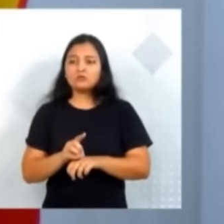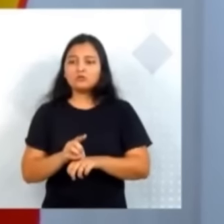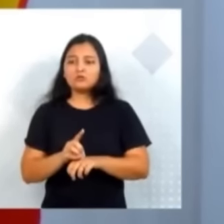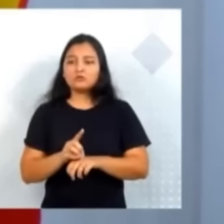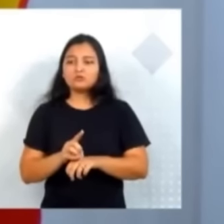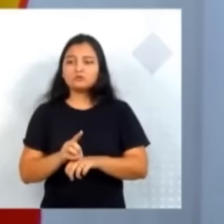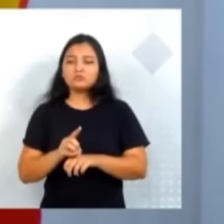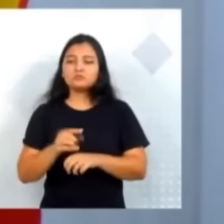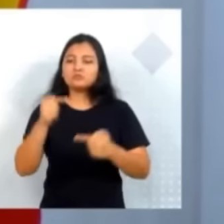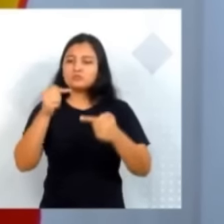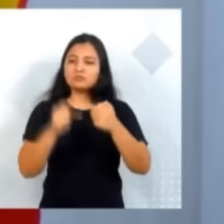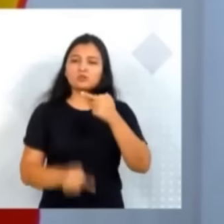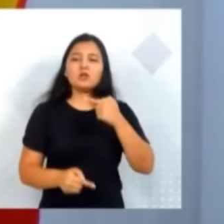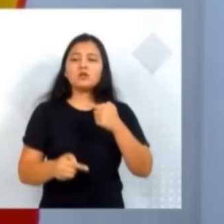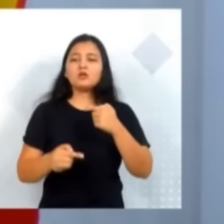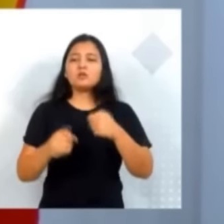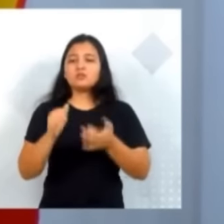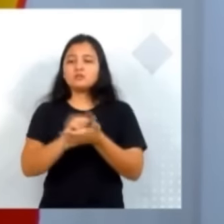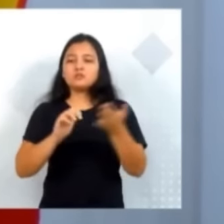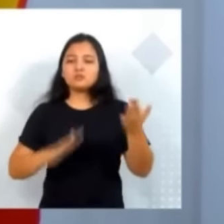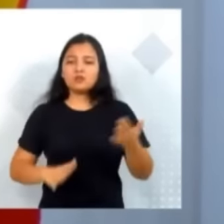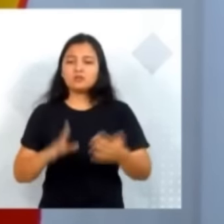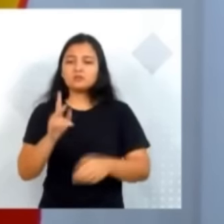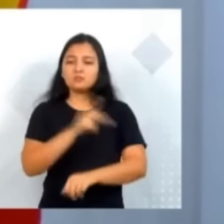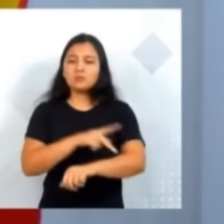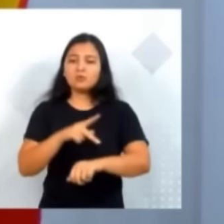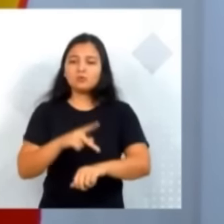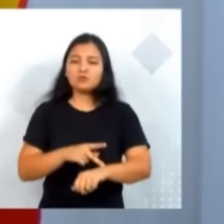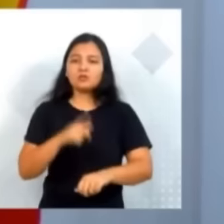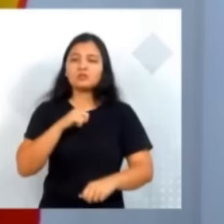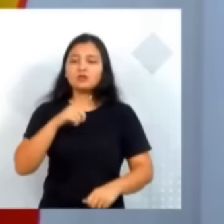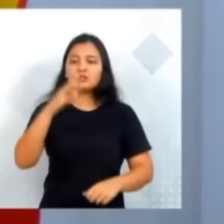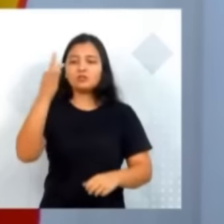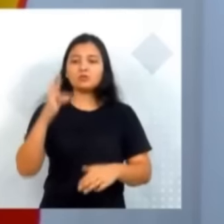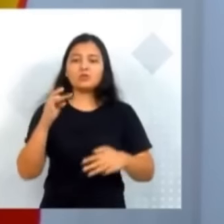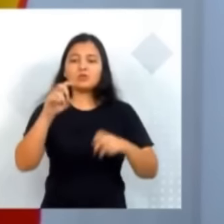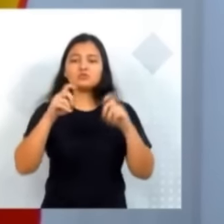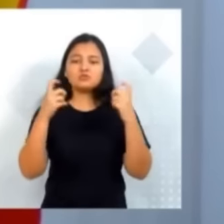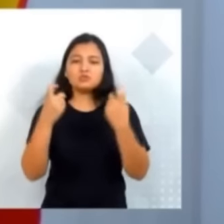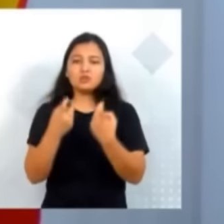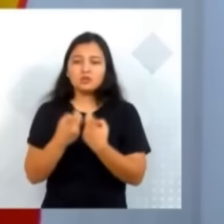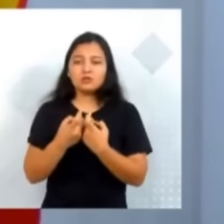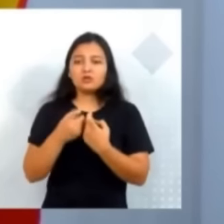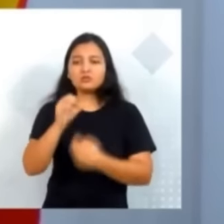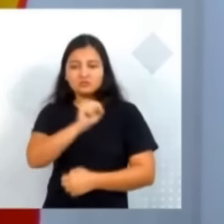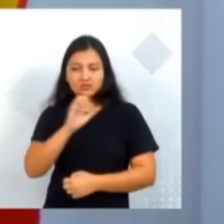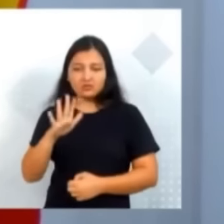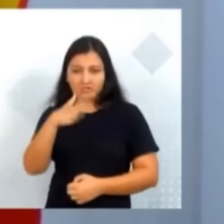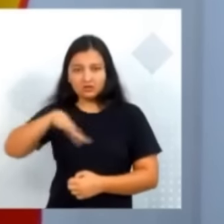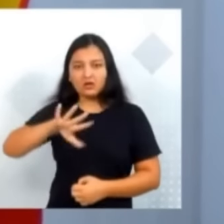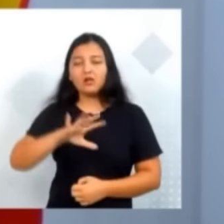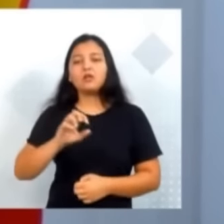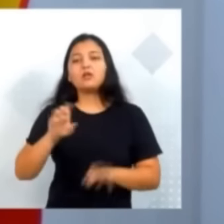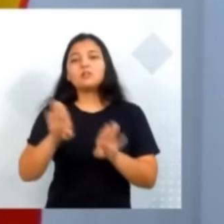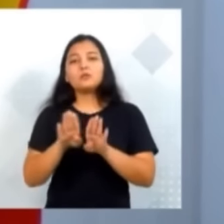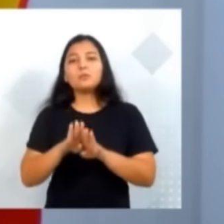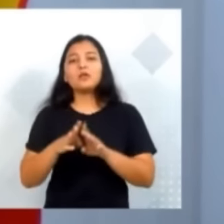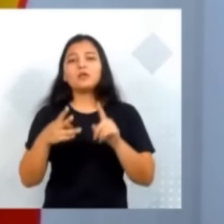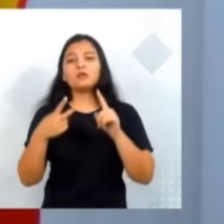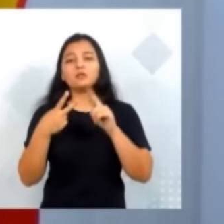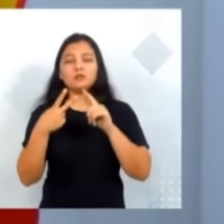filhos em atividades pedagógicas de teoria de gênero no âmbito do Estado de Santa Catarina, e também o projeto de lei